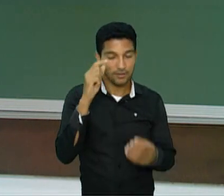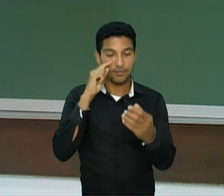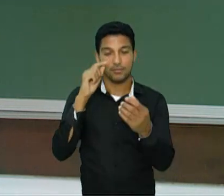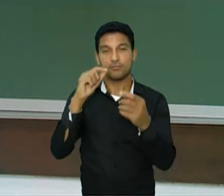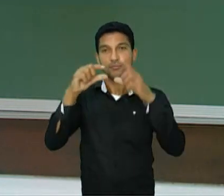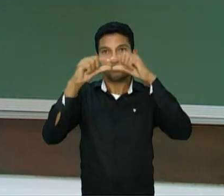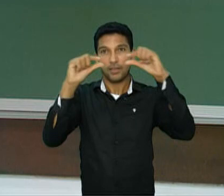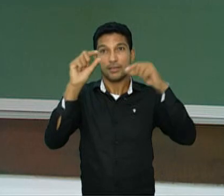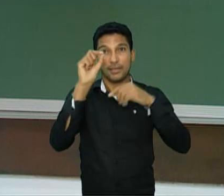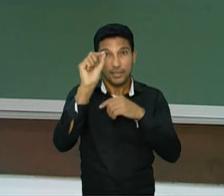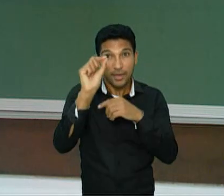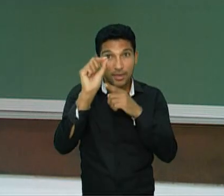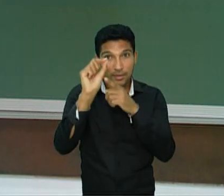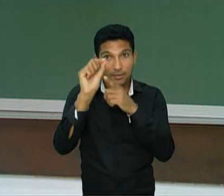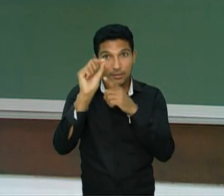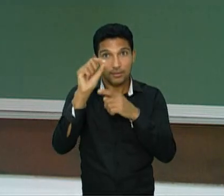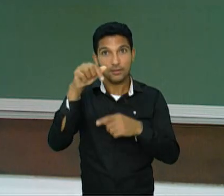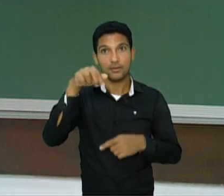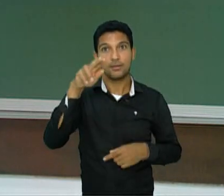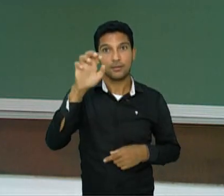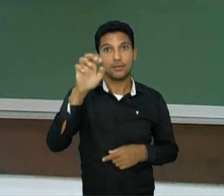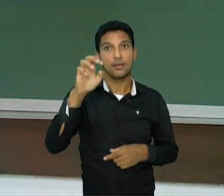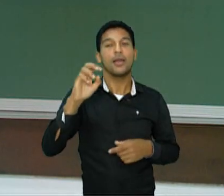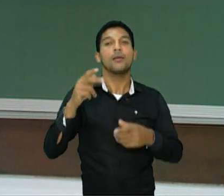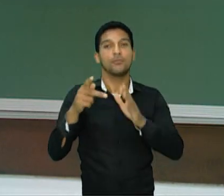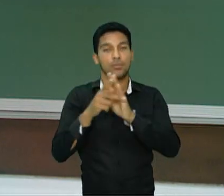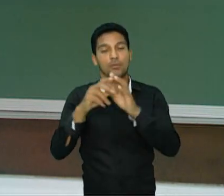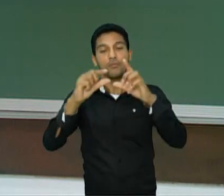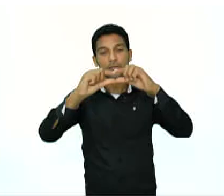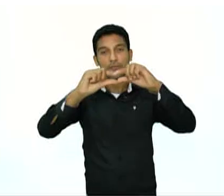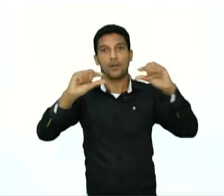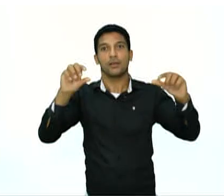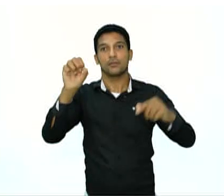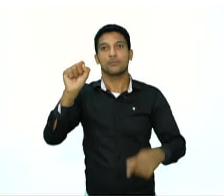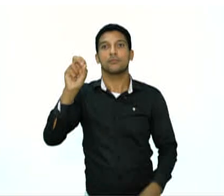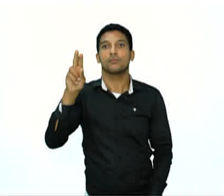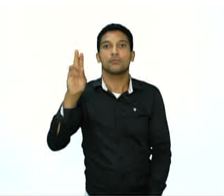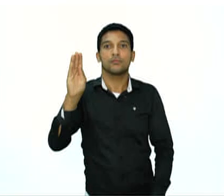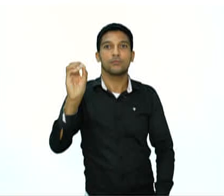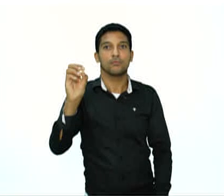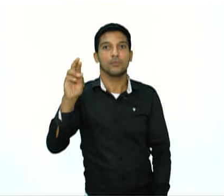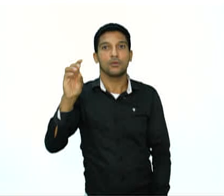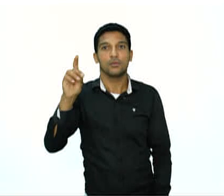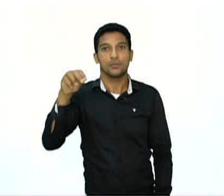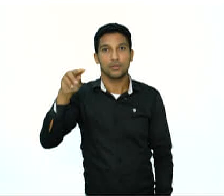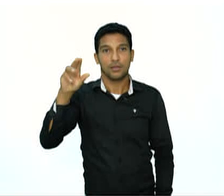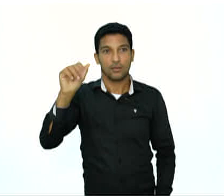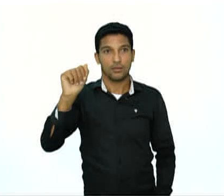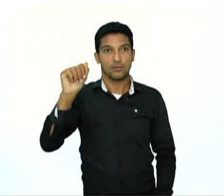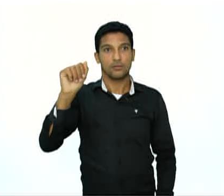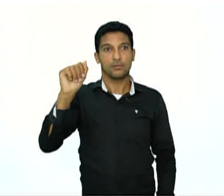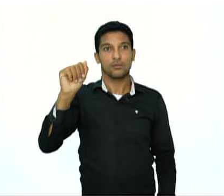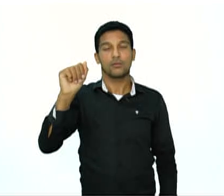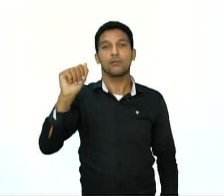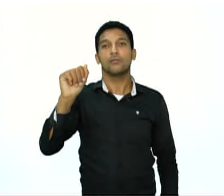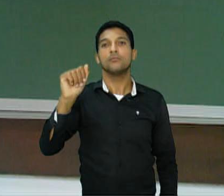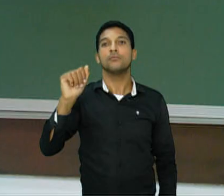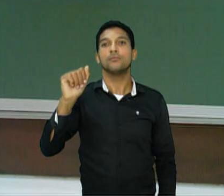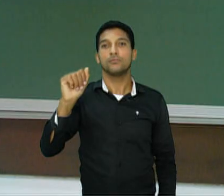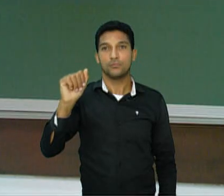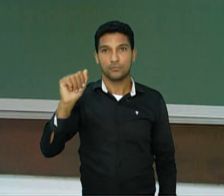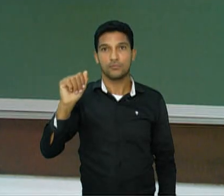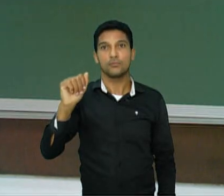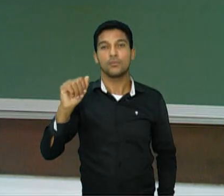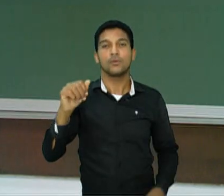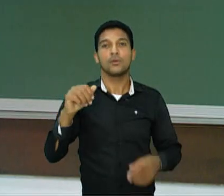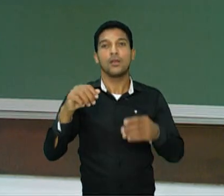de subordinada. Agora a gente vai descobrir que tipo de subordinada. A notícia está pedindo isso. Que tipo de subordinada que eu